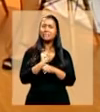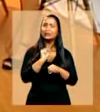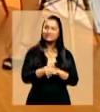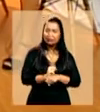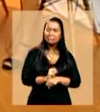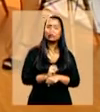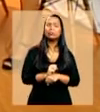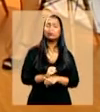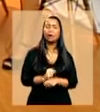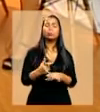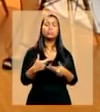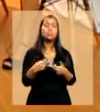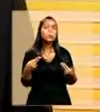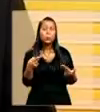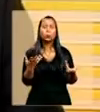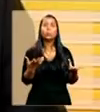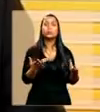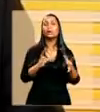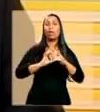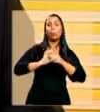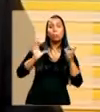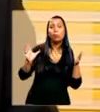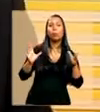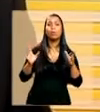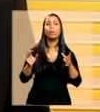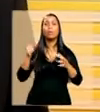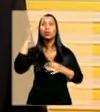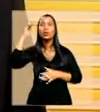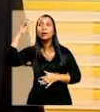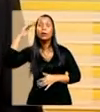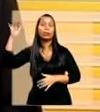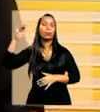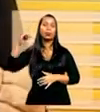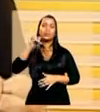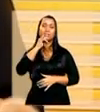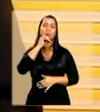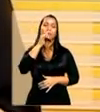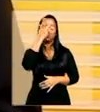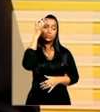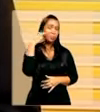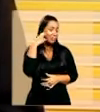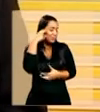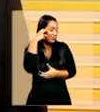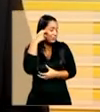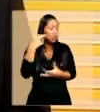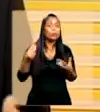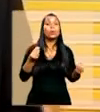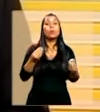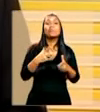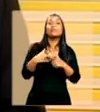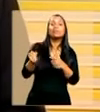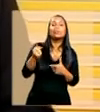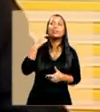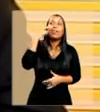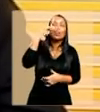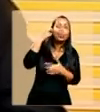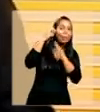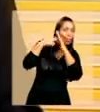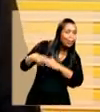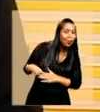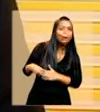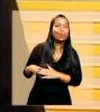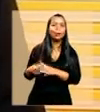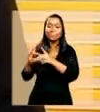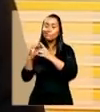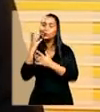não tem tanta aptidão para o mundo lúdico, um adulto mais tímido, retraído. Como que ele faz para vencer essa timidez